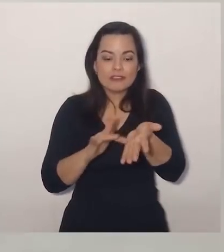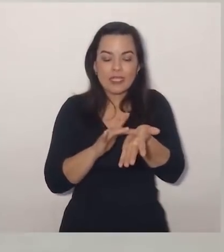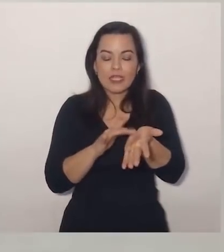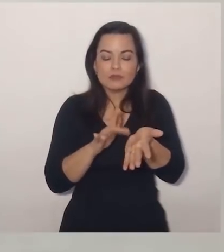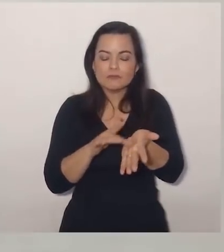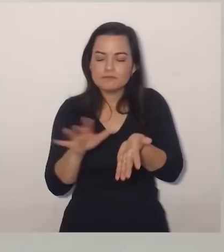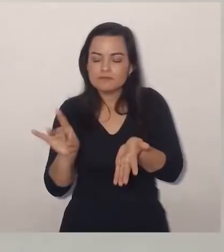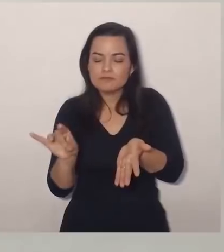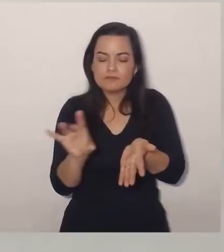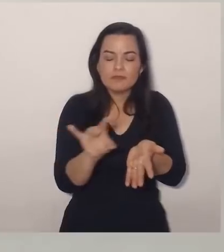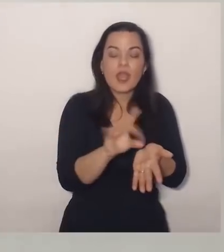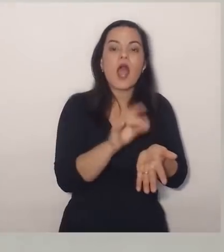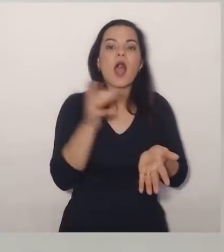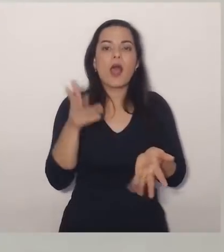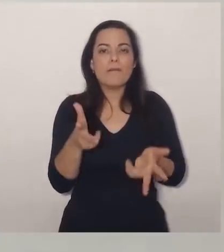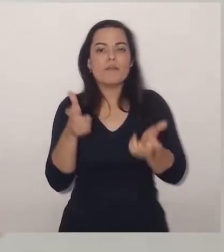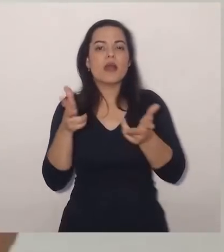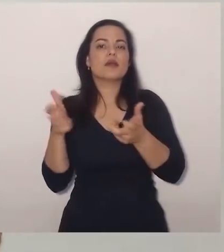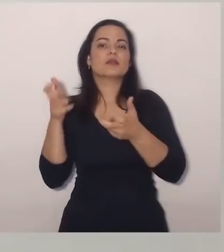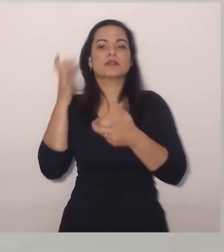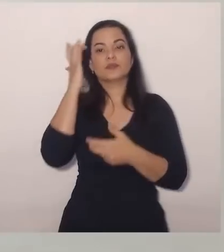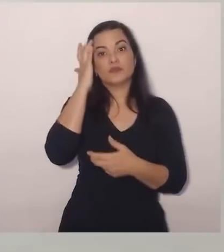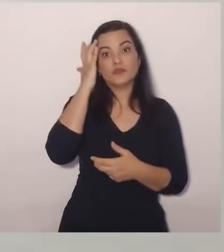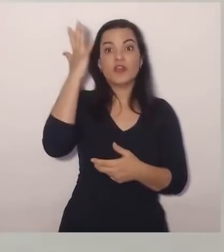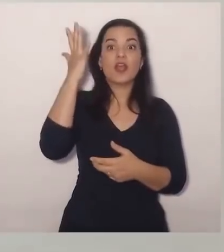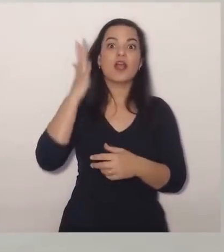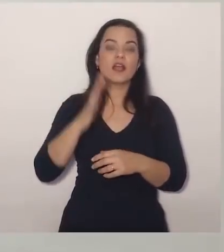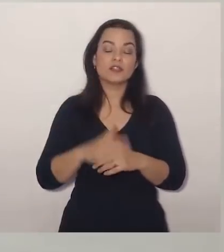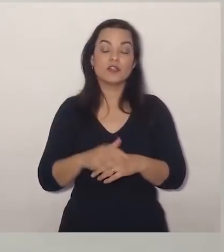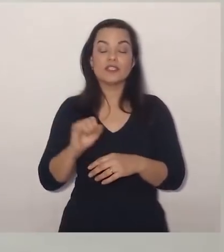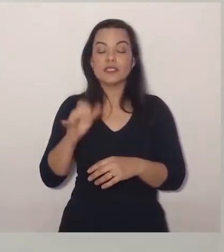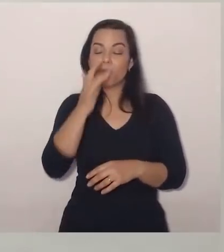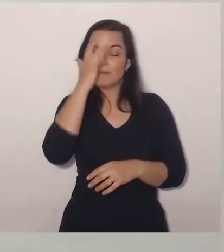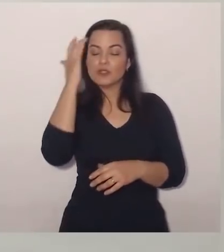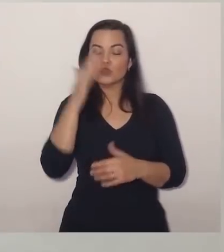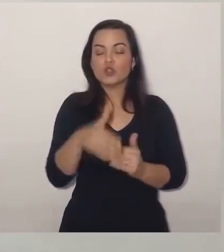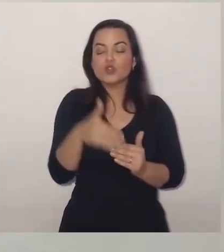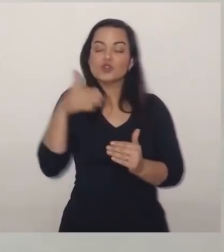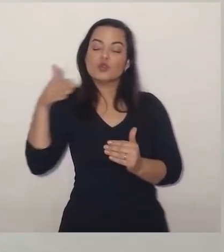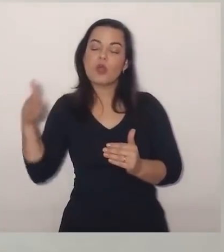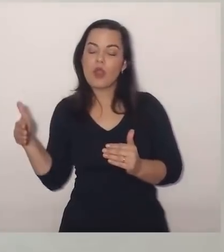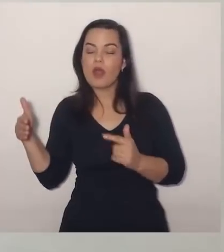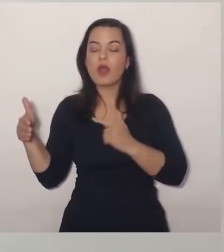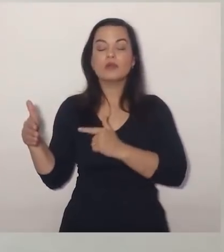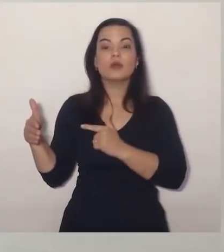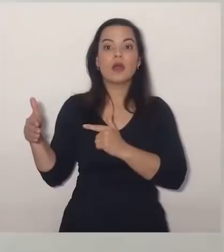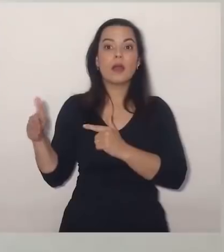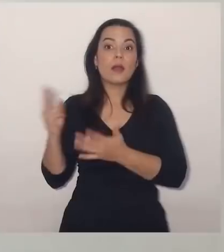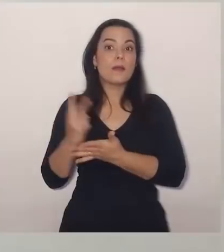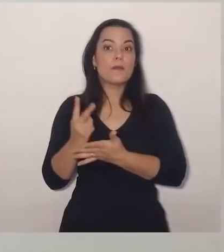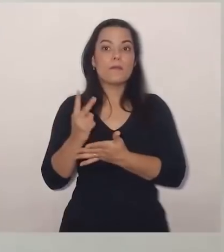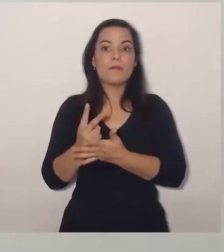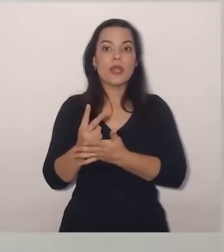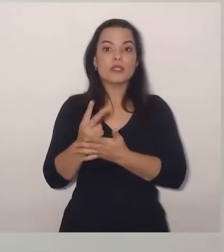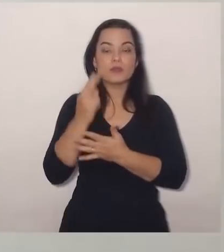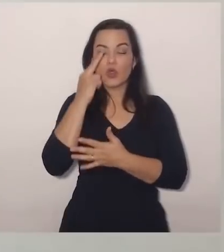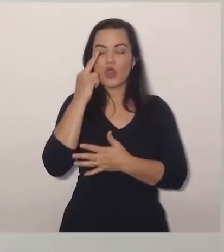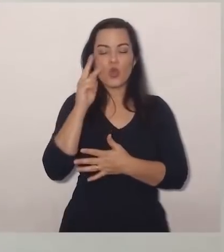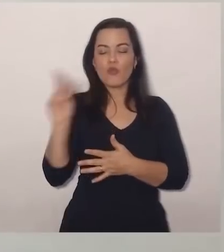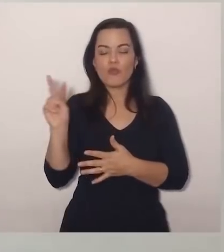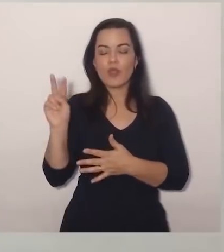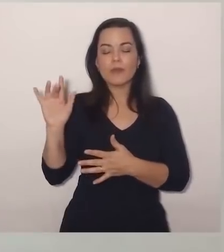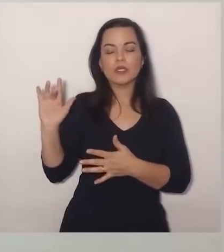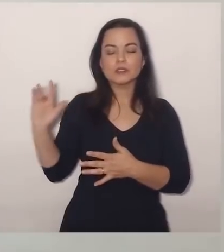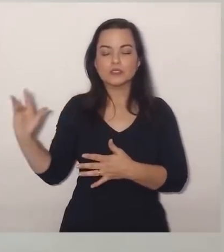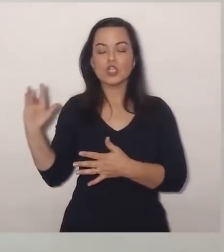muito aguçado. Eu consigo perceber se tem uma pessoa do meu lado sem ao menos